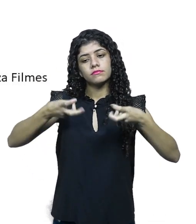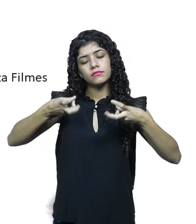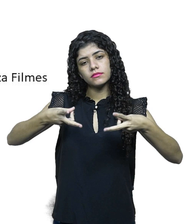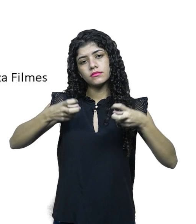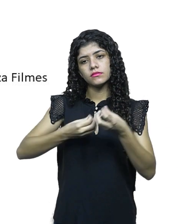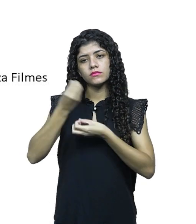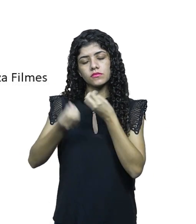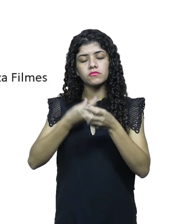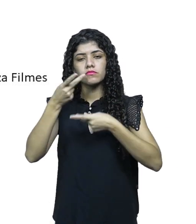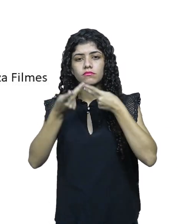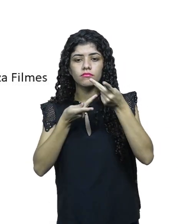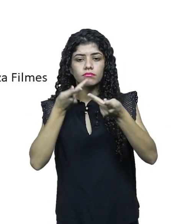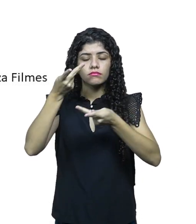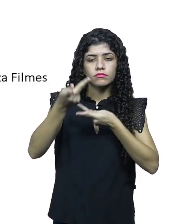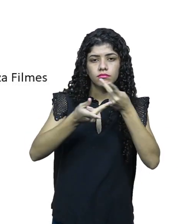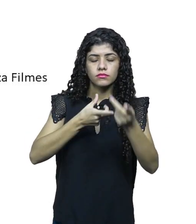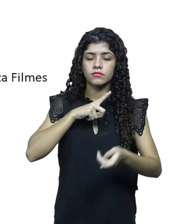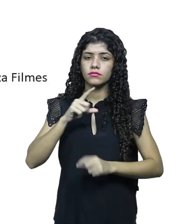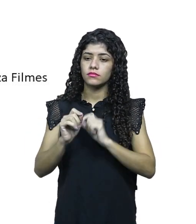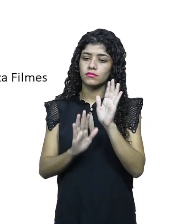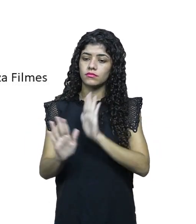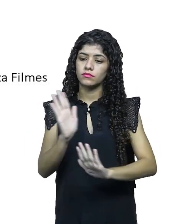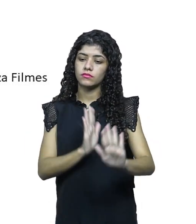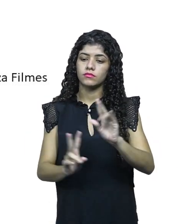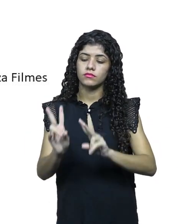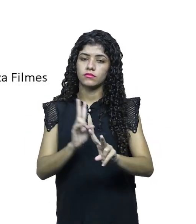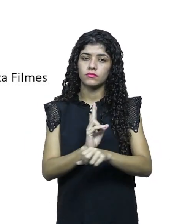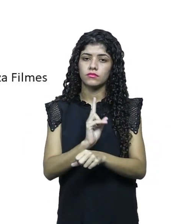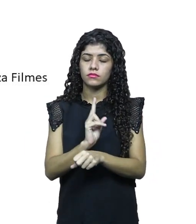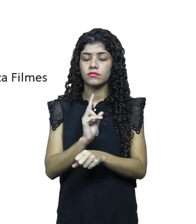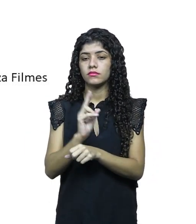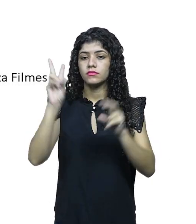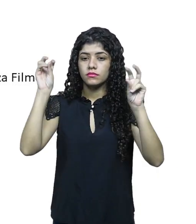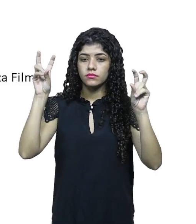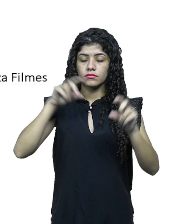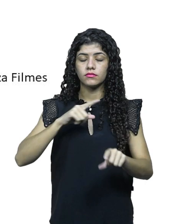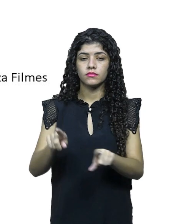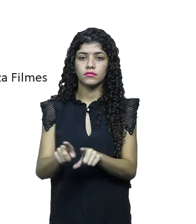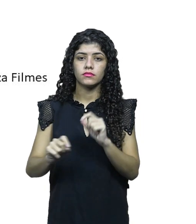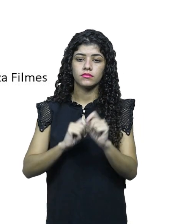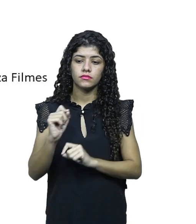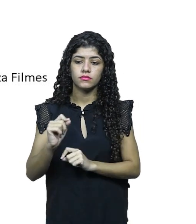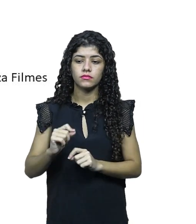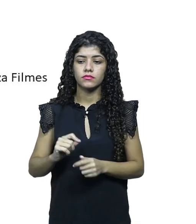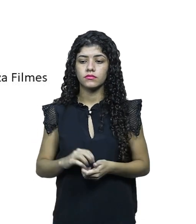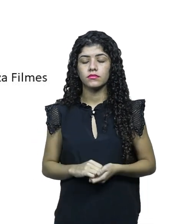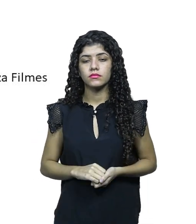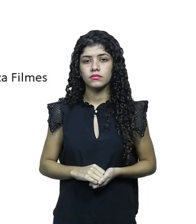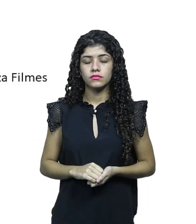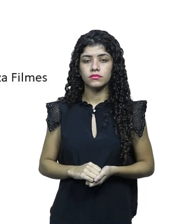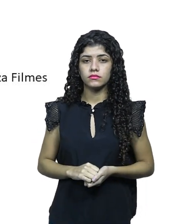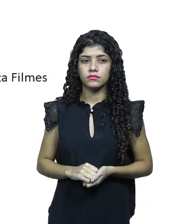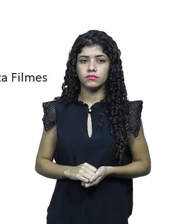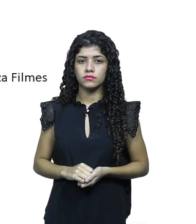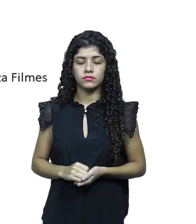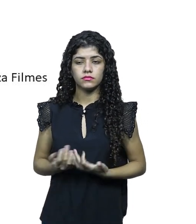ali, de como falar algo. Então, vejam só como o diálogo puxa com cuidado com vários assuntos ali.